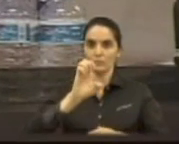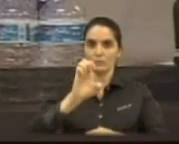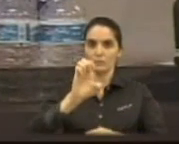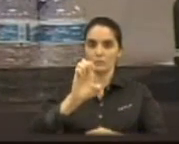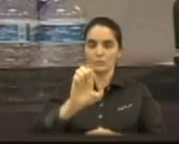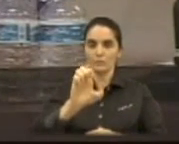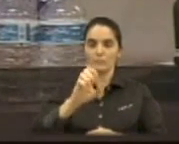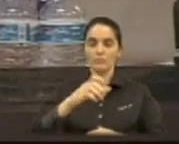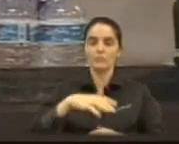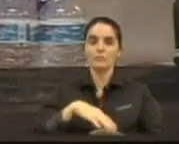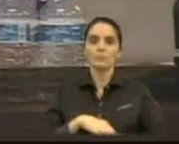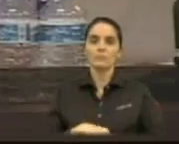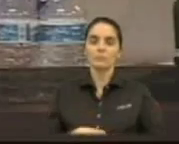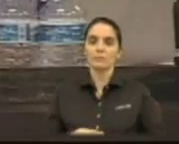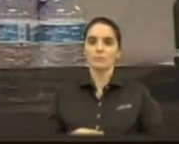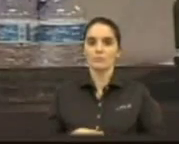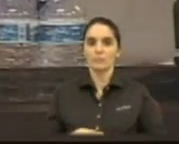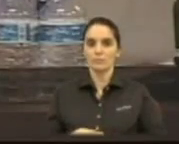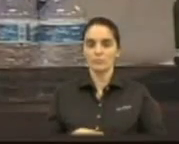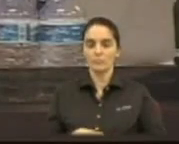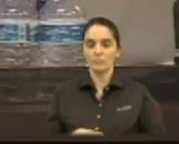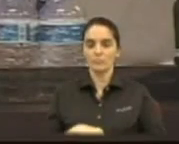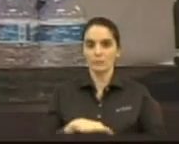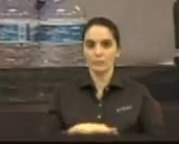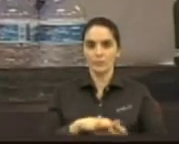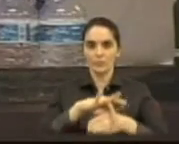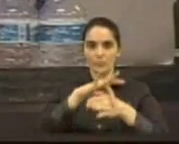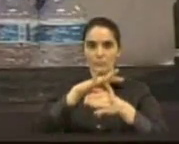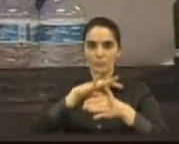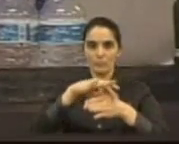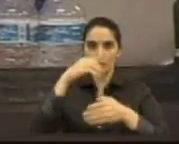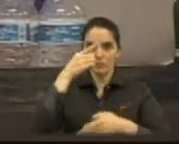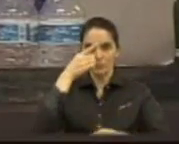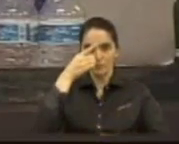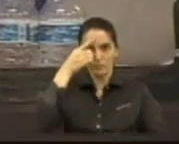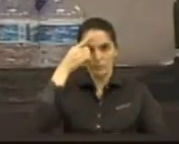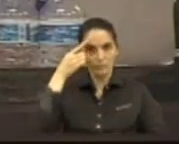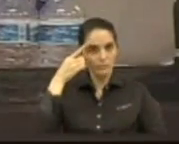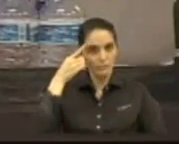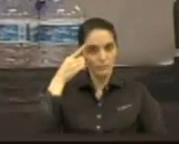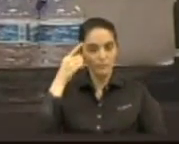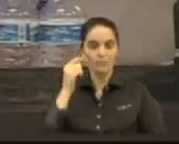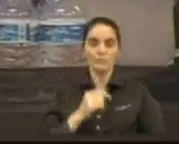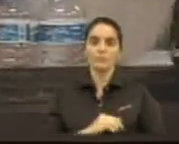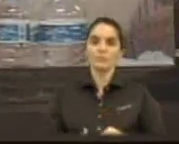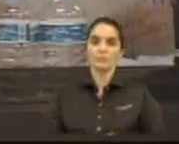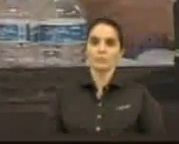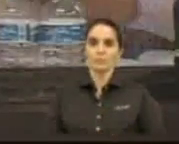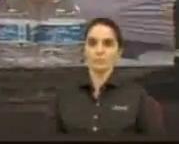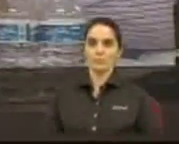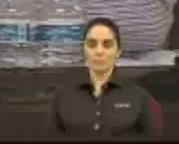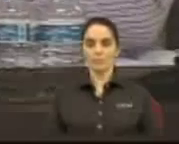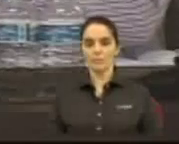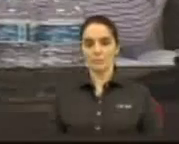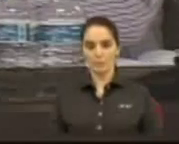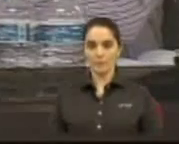bloco PSDB, DEM Solidariedade. Wilson Nunes Cerqueira, líder do bloco PT,